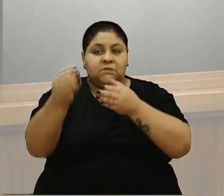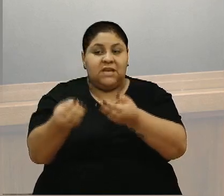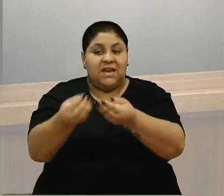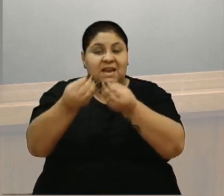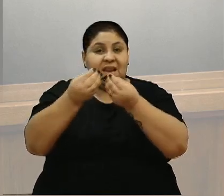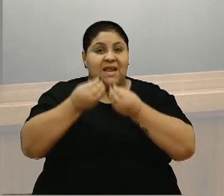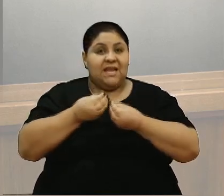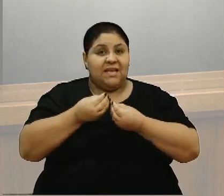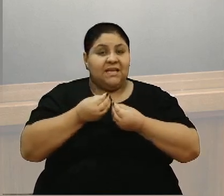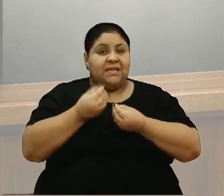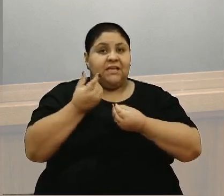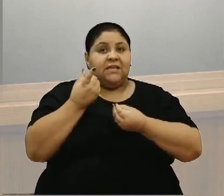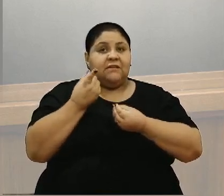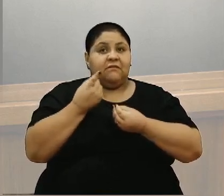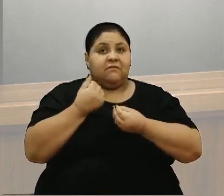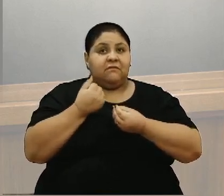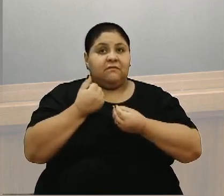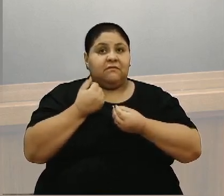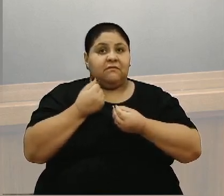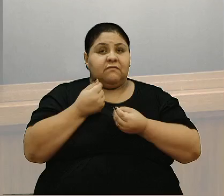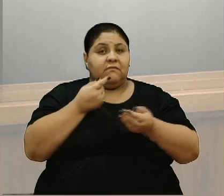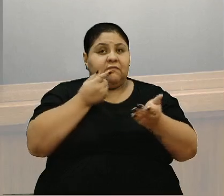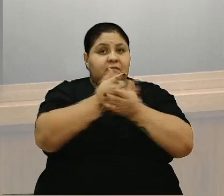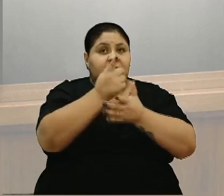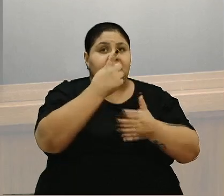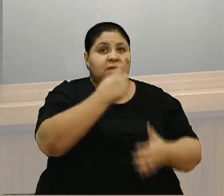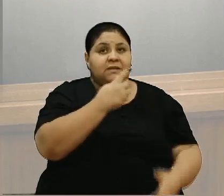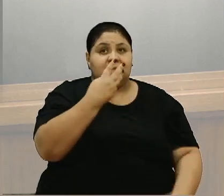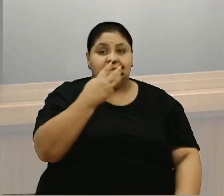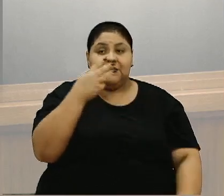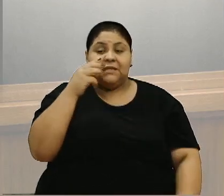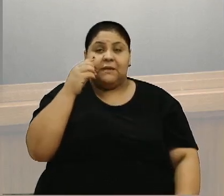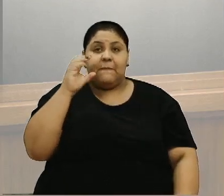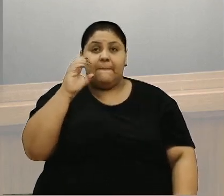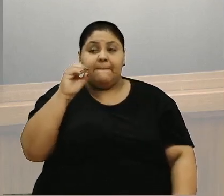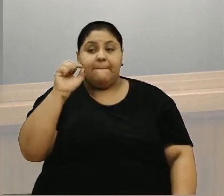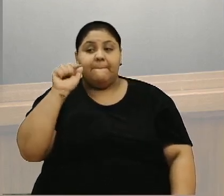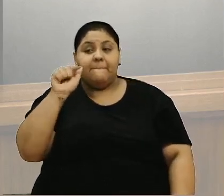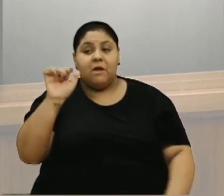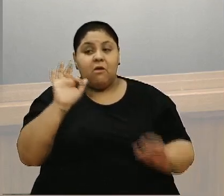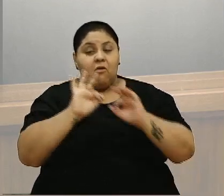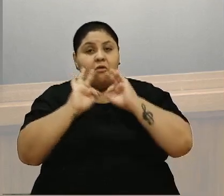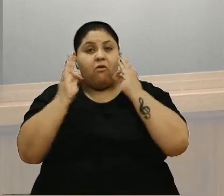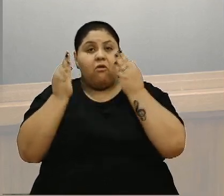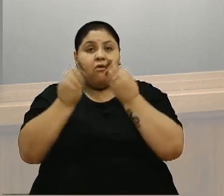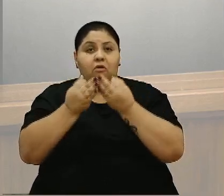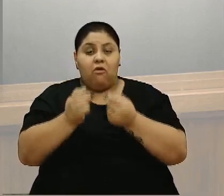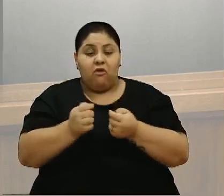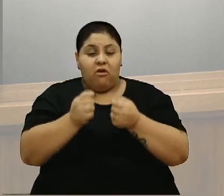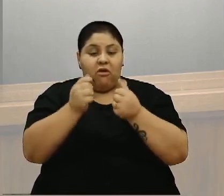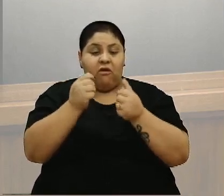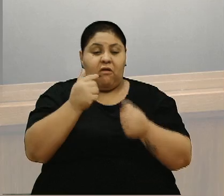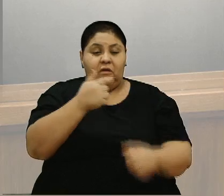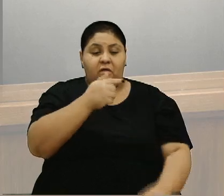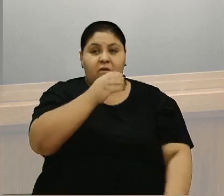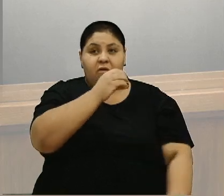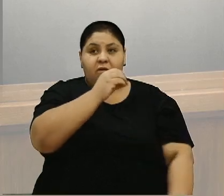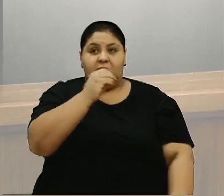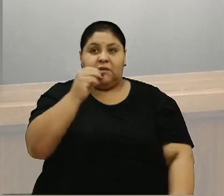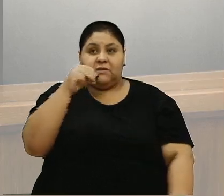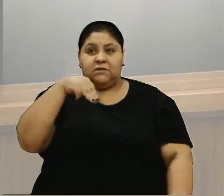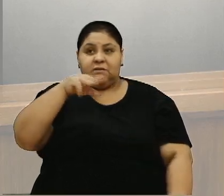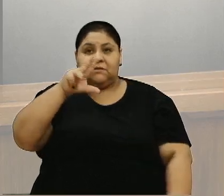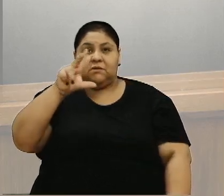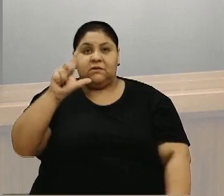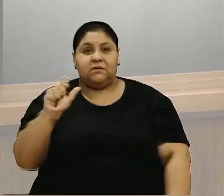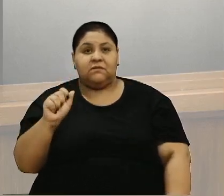já foi pago para 130 mil famílias, quase 700 milhões,